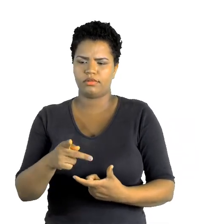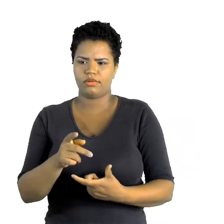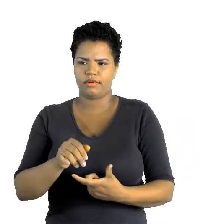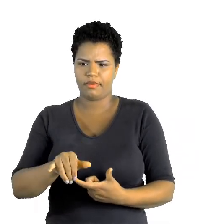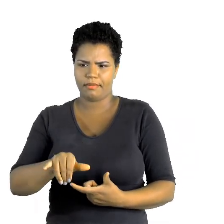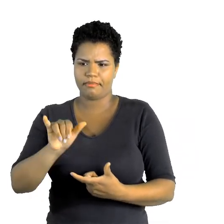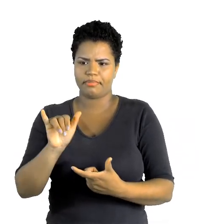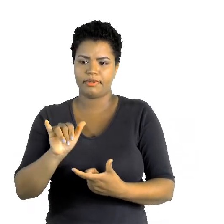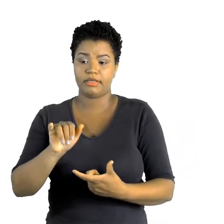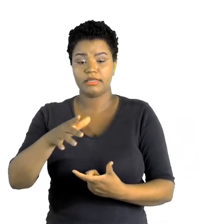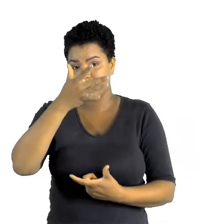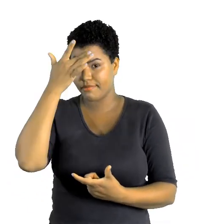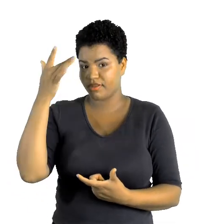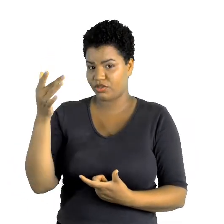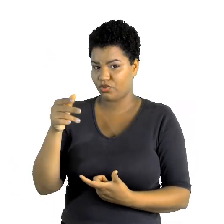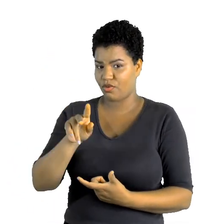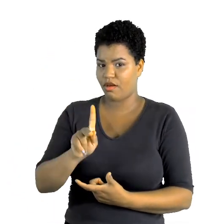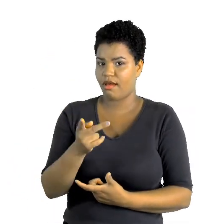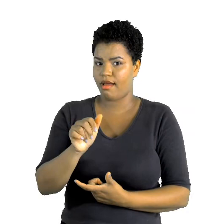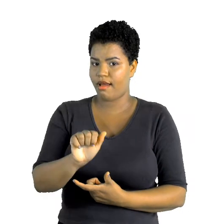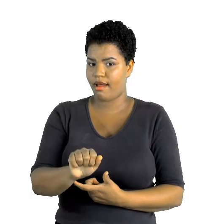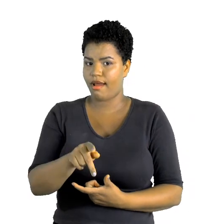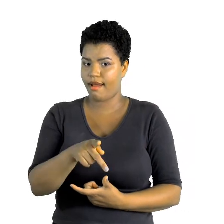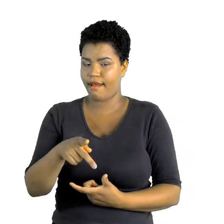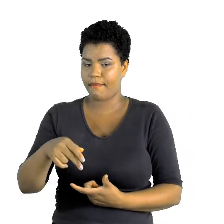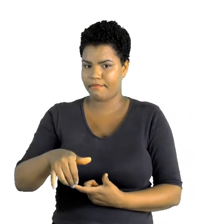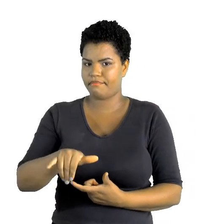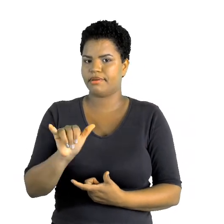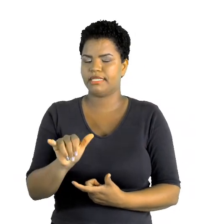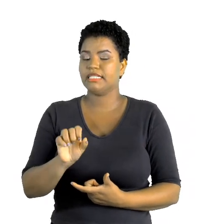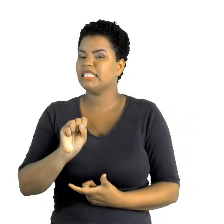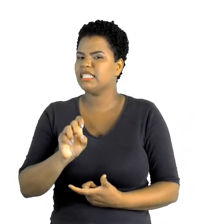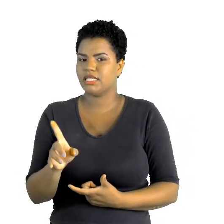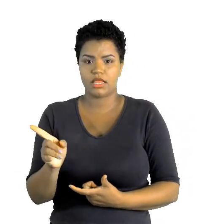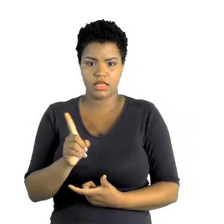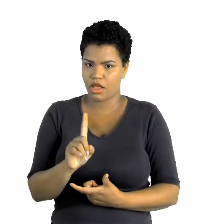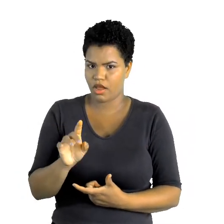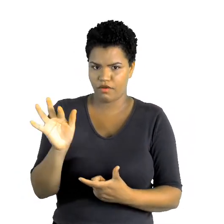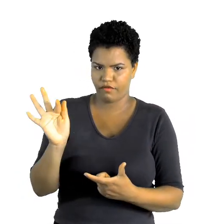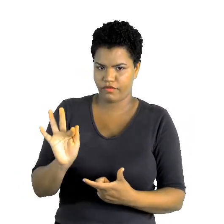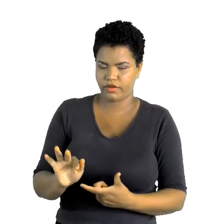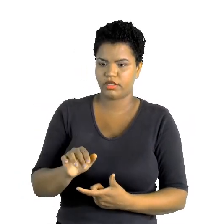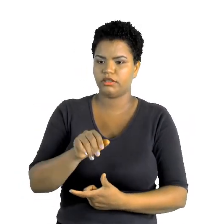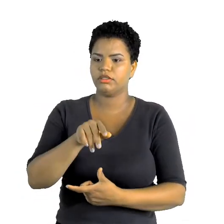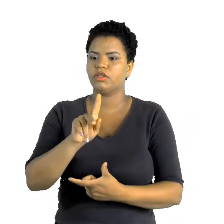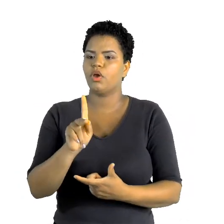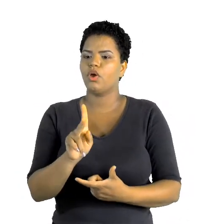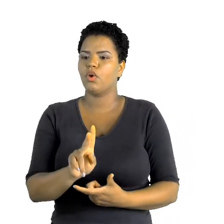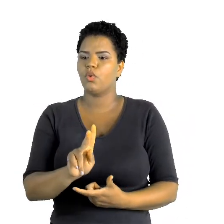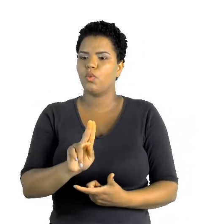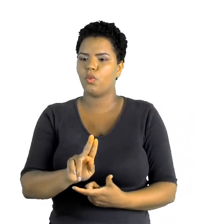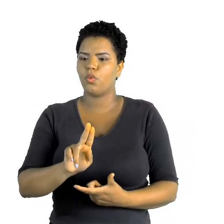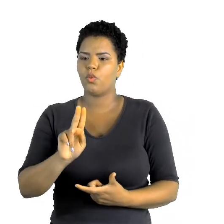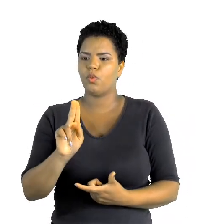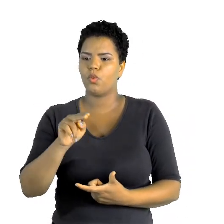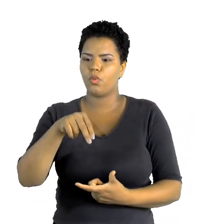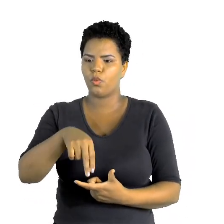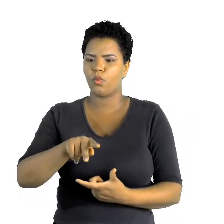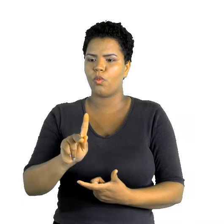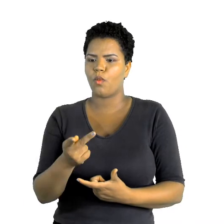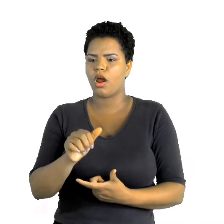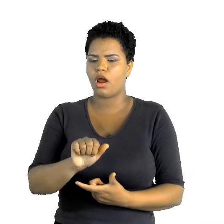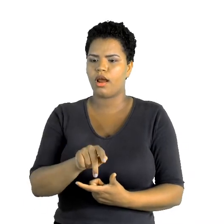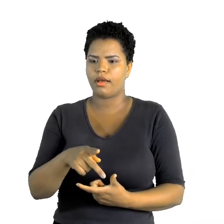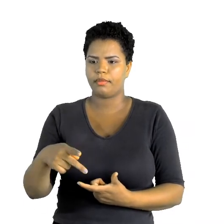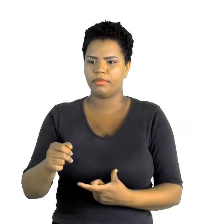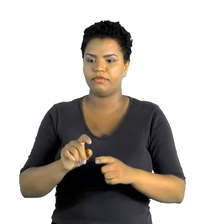pessoa é happy. Se alguém está infeliz, é unhappy. Ok, guys? Aqui é a nossa frase. This situation